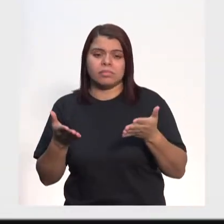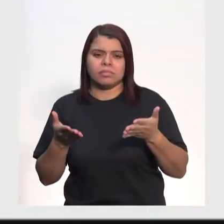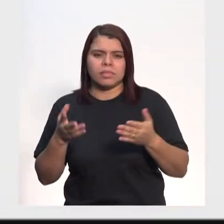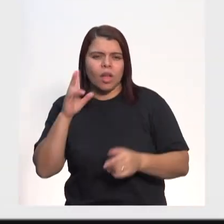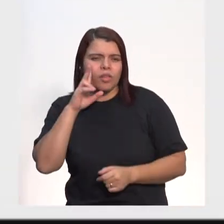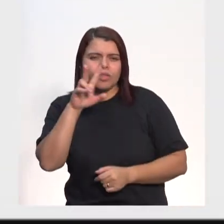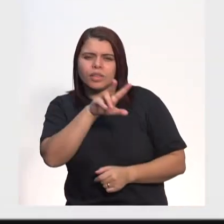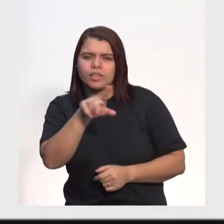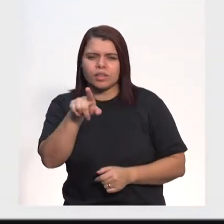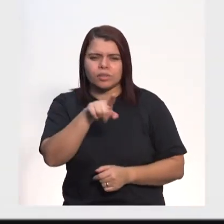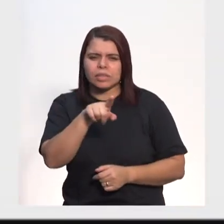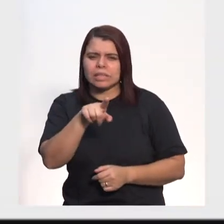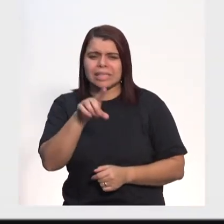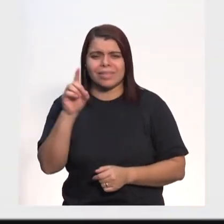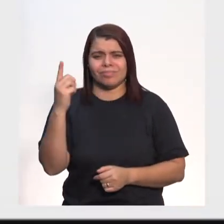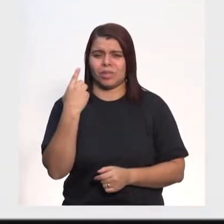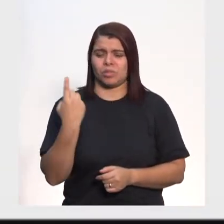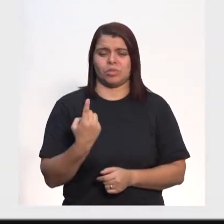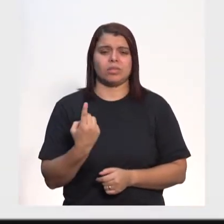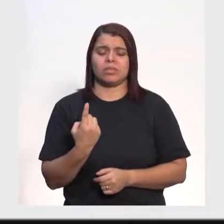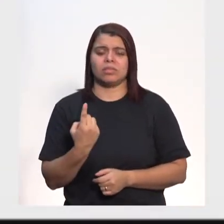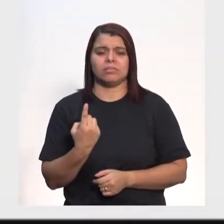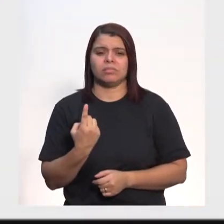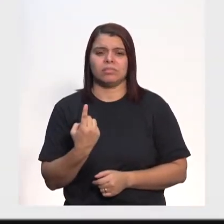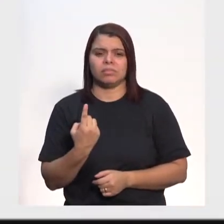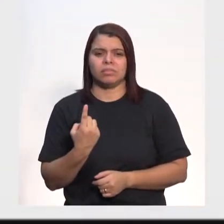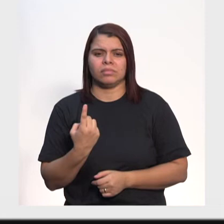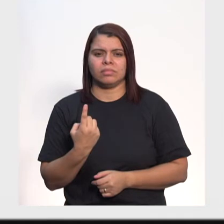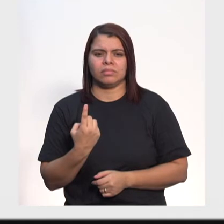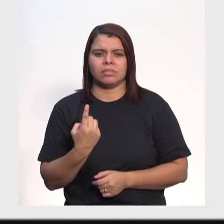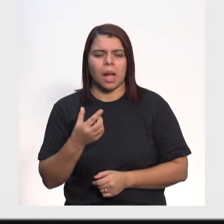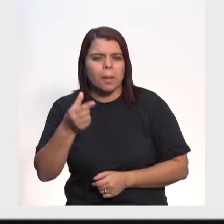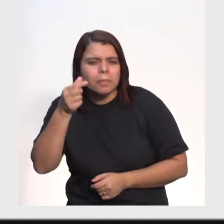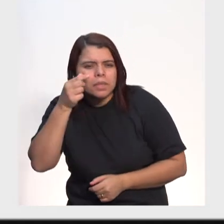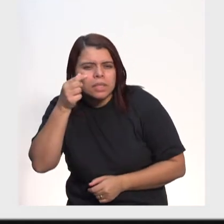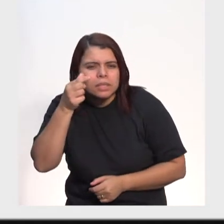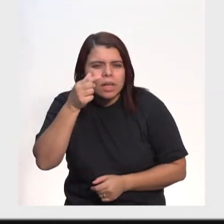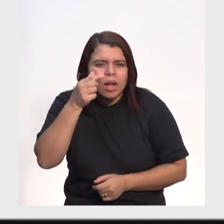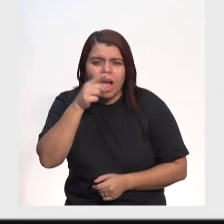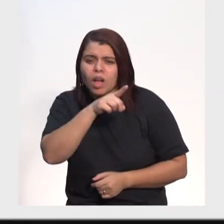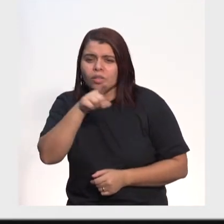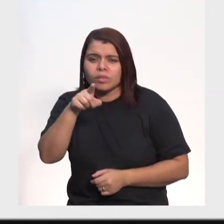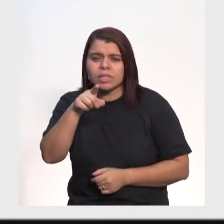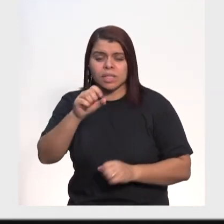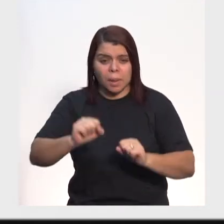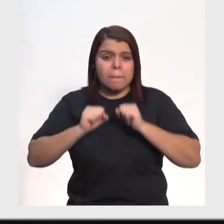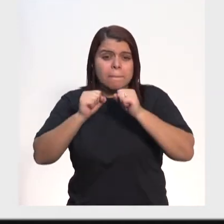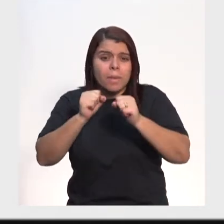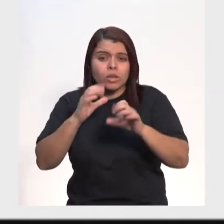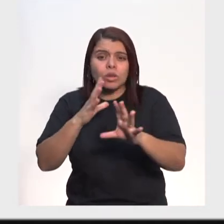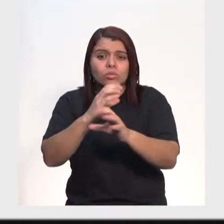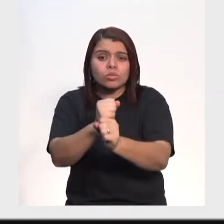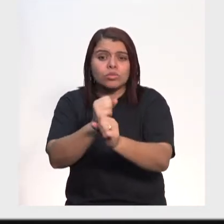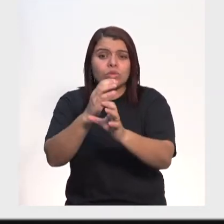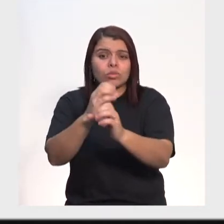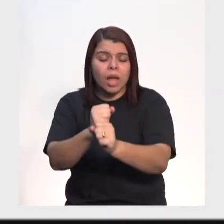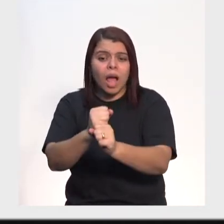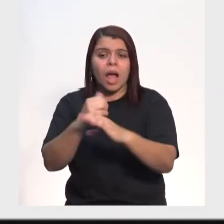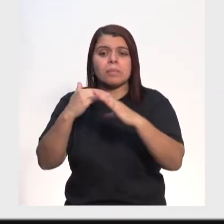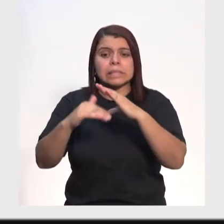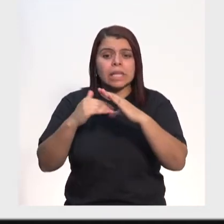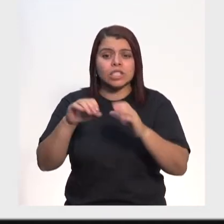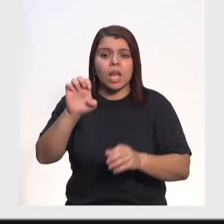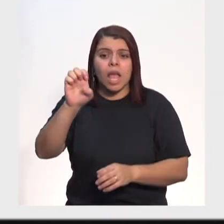Veja, você está sozinho nesta videochamada. Aqui você pode adicionar o e-mail das pessoas que você quer convidar